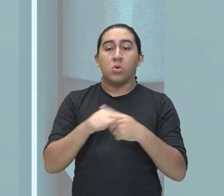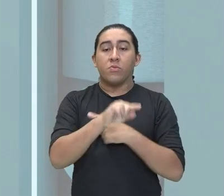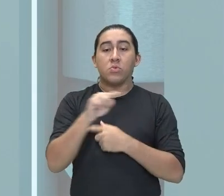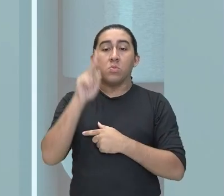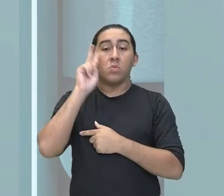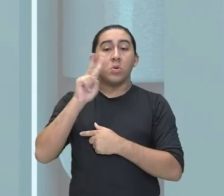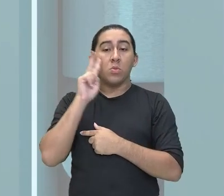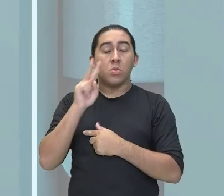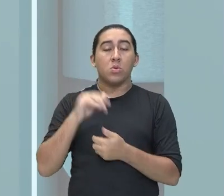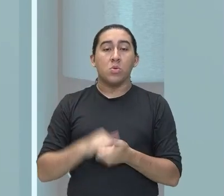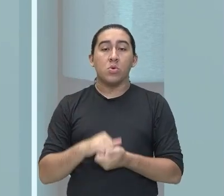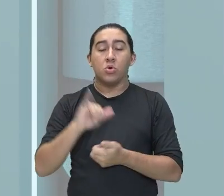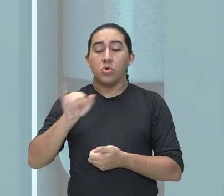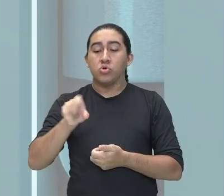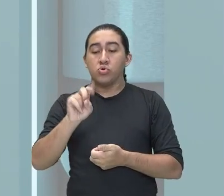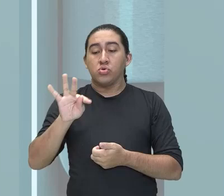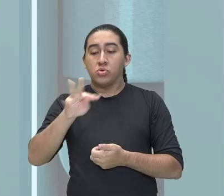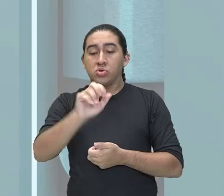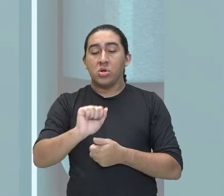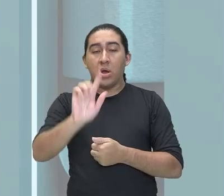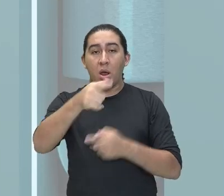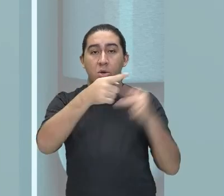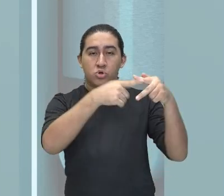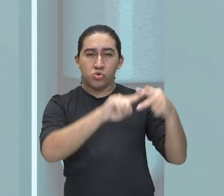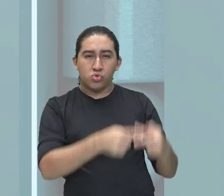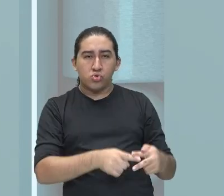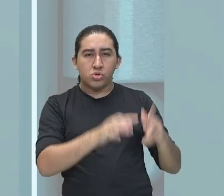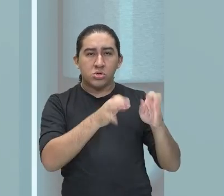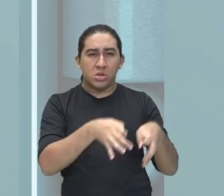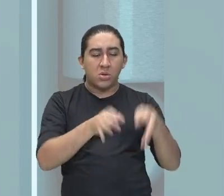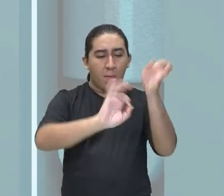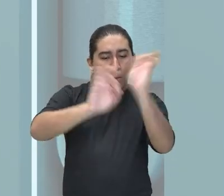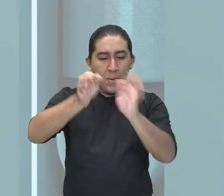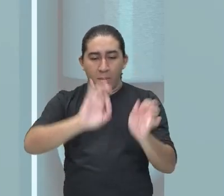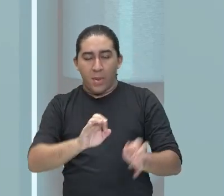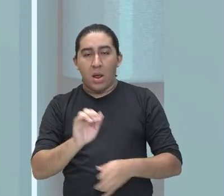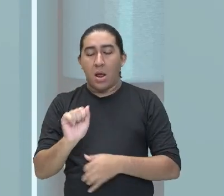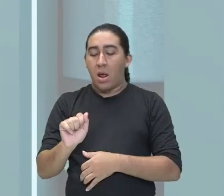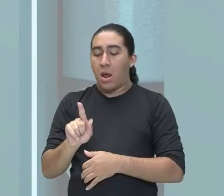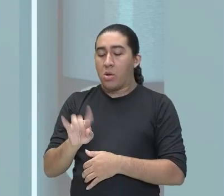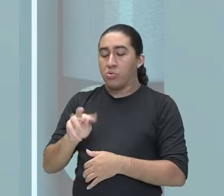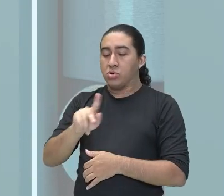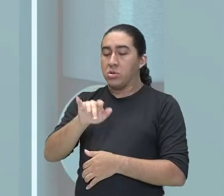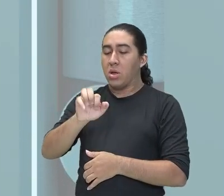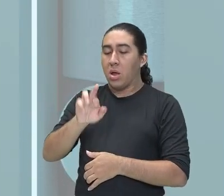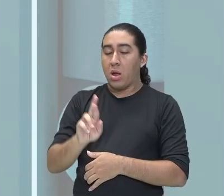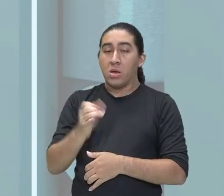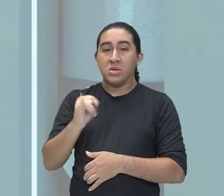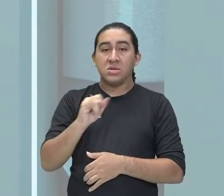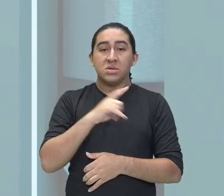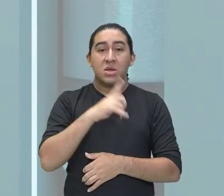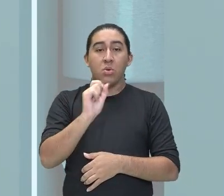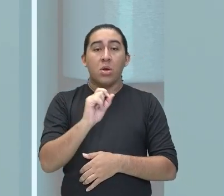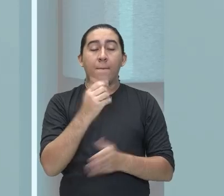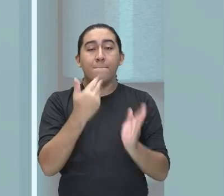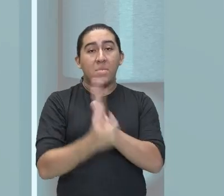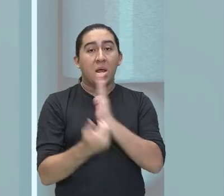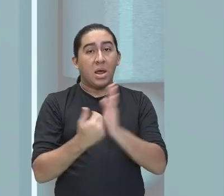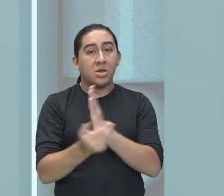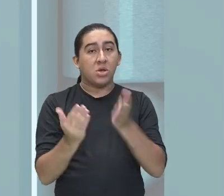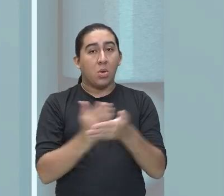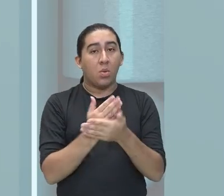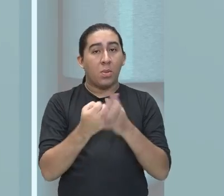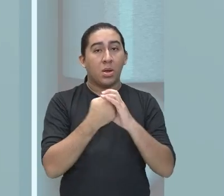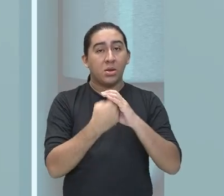lembrar, né? Justa, se ajustar, vai se ajustar. Aglutinar é quando perde, tá? Ela vai